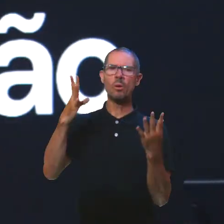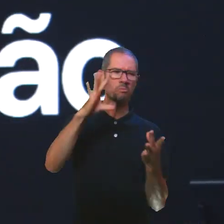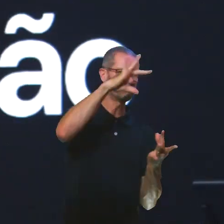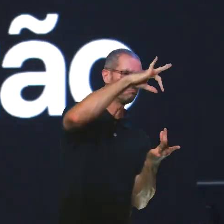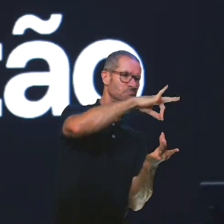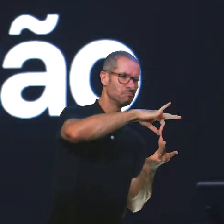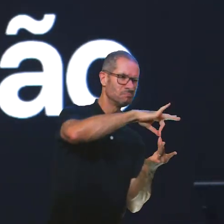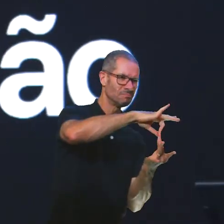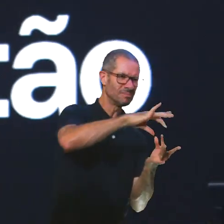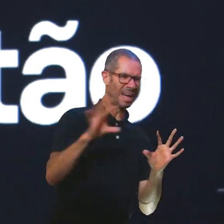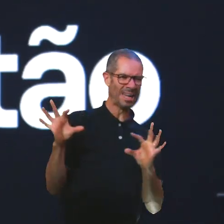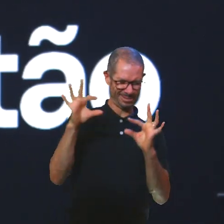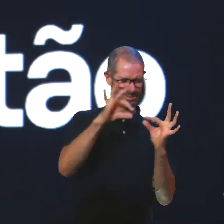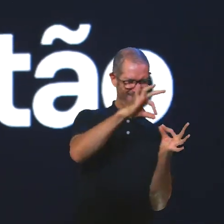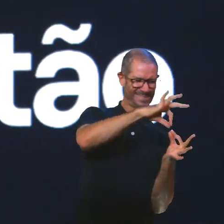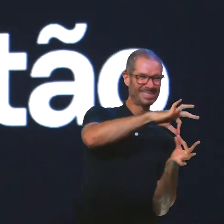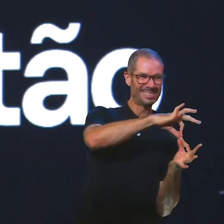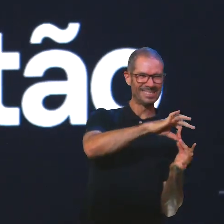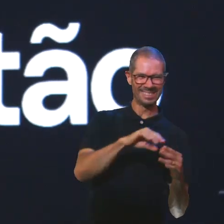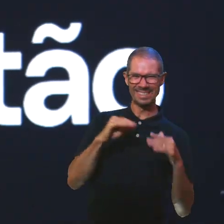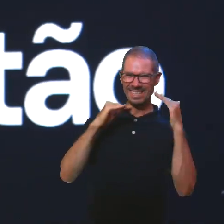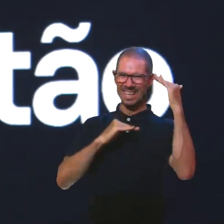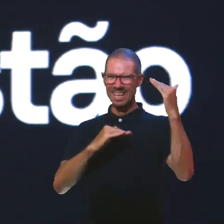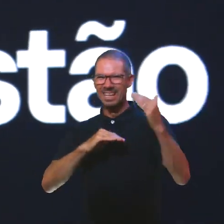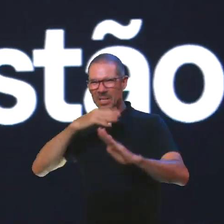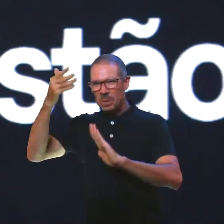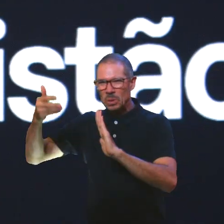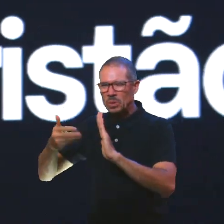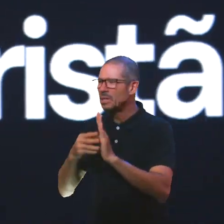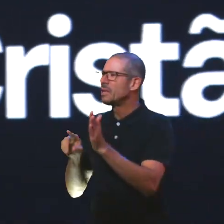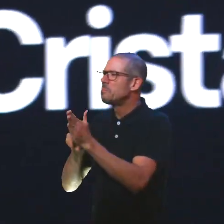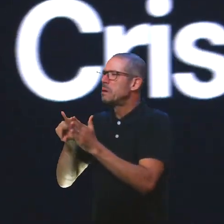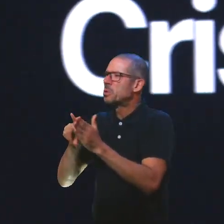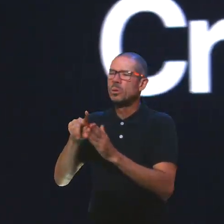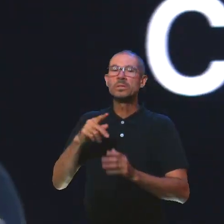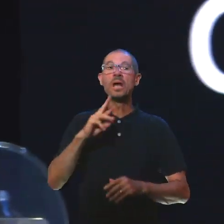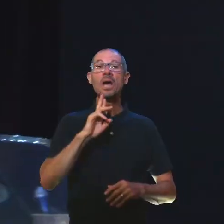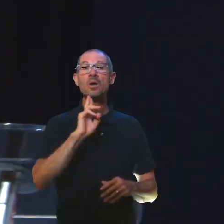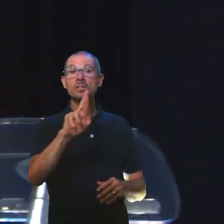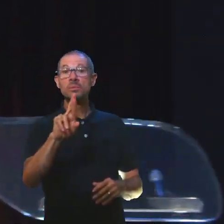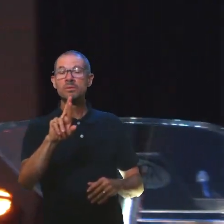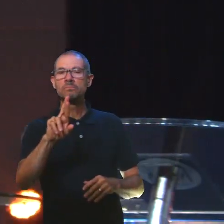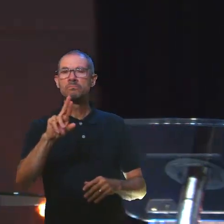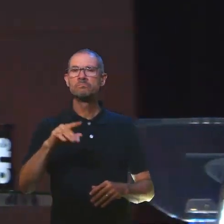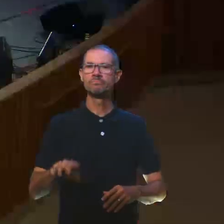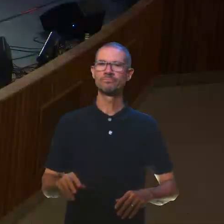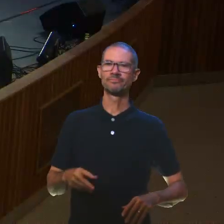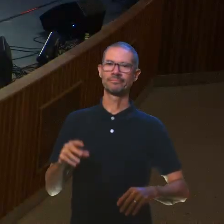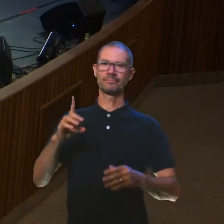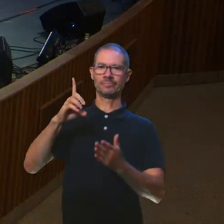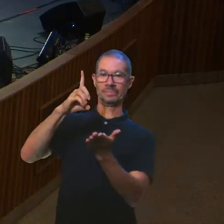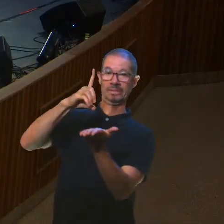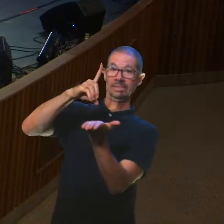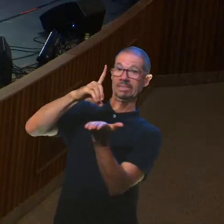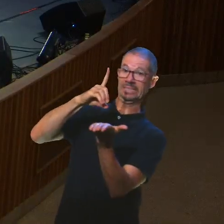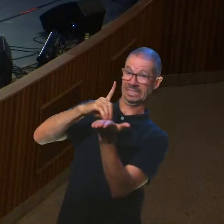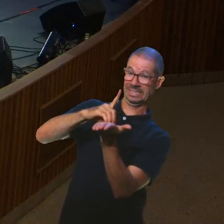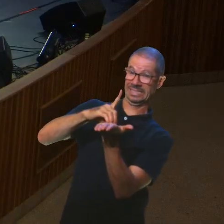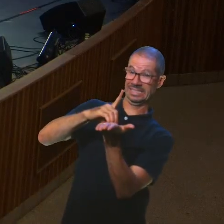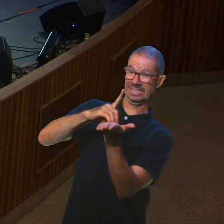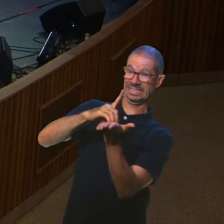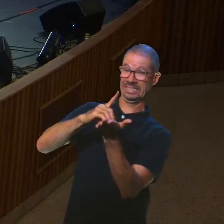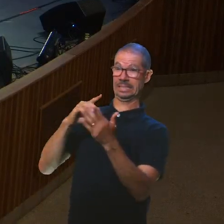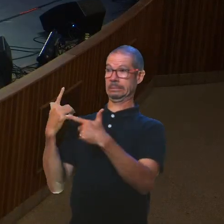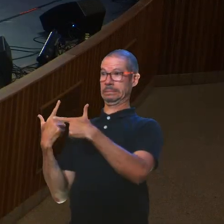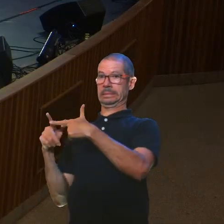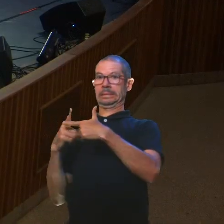Gente, tem coisa que não pergunta ao pastor, gente. Toda vez que me pergunta um negócio, sabe o que eu falo? Dinossauro. Para causar mesmo assim